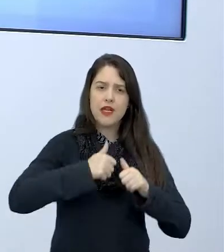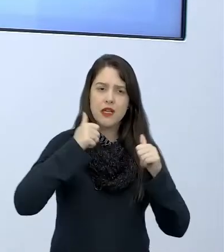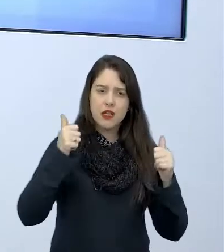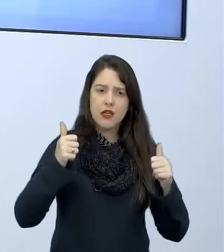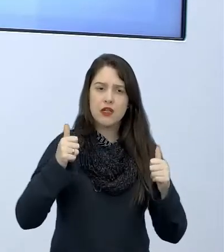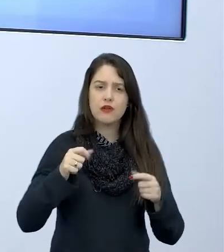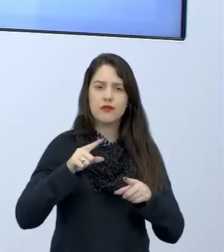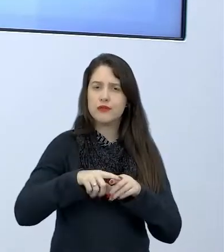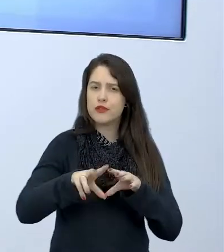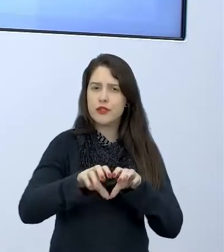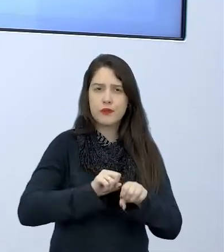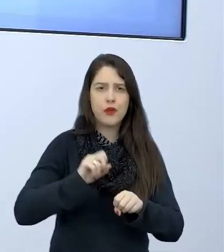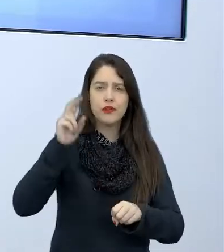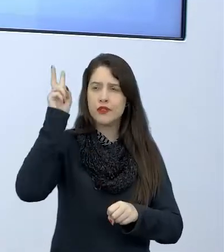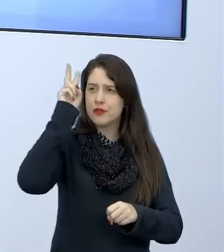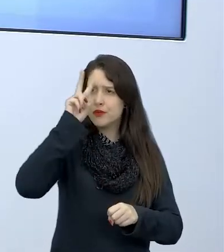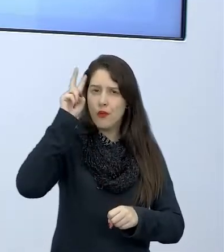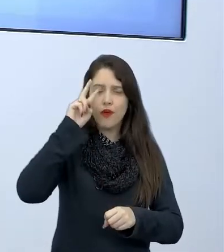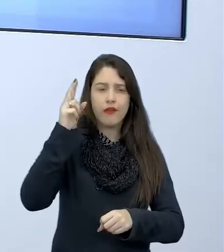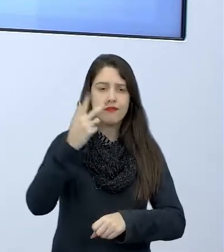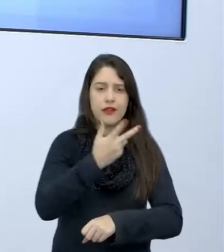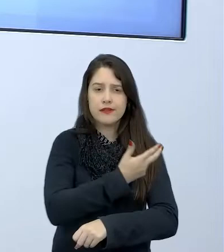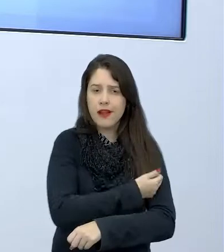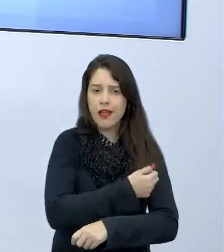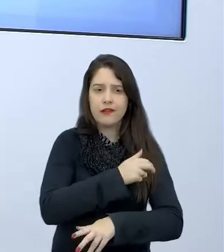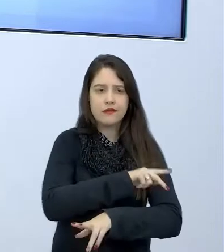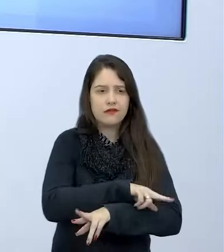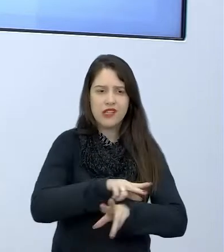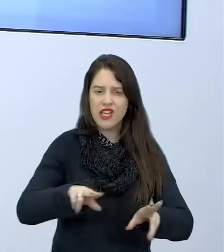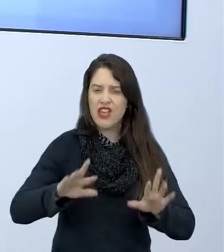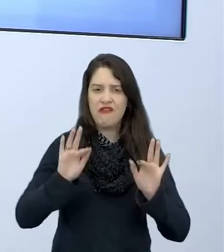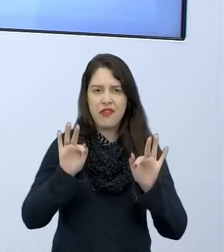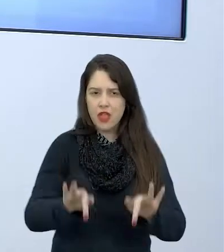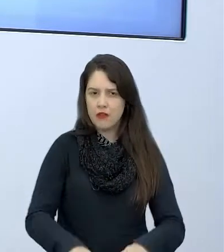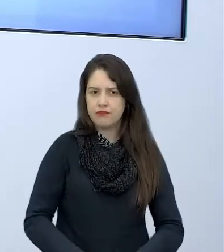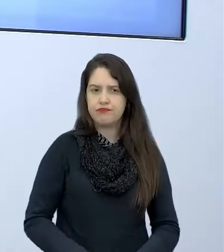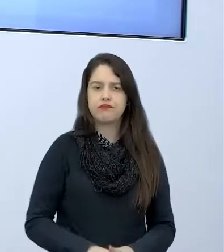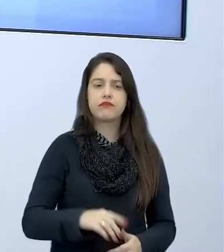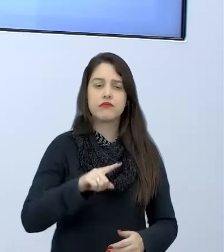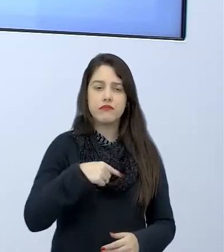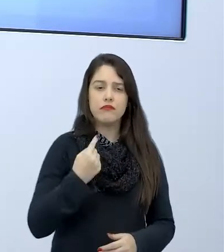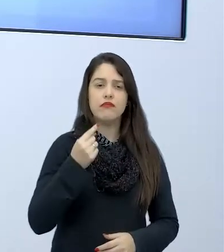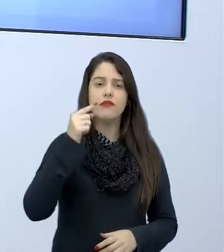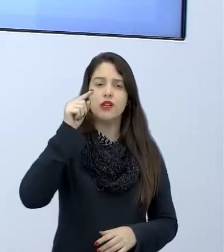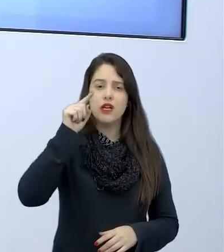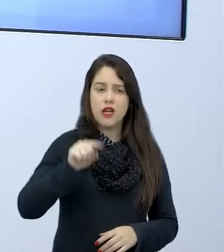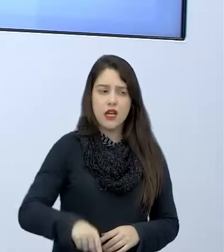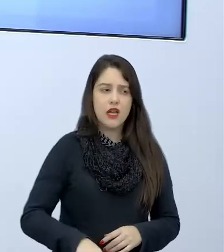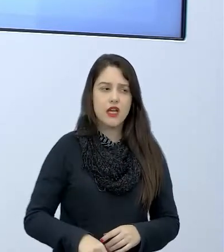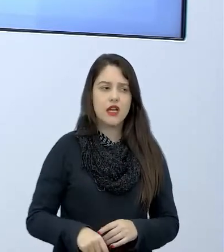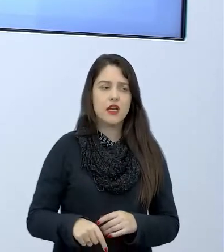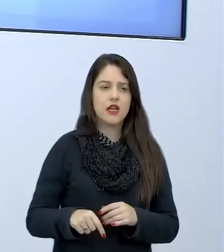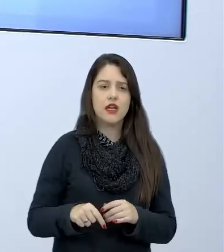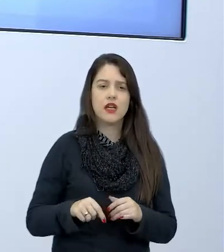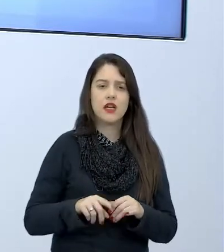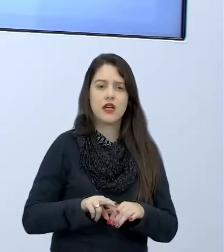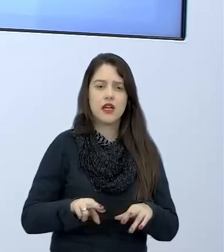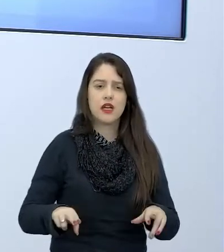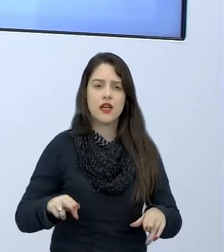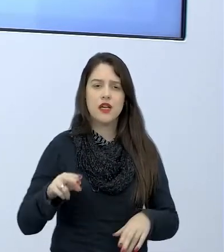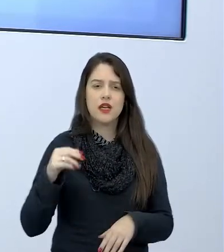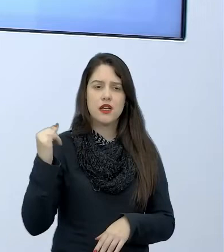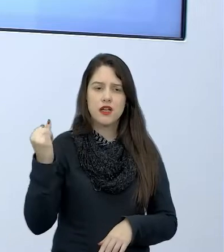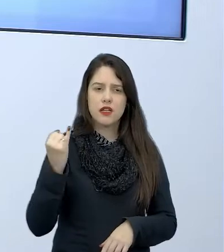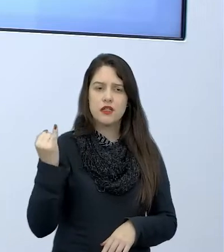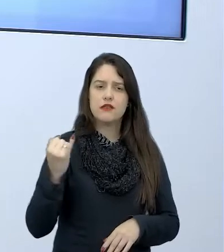meu diploma histórico assinado, 2 cópias, 4 via, enfim. E isso é uma questão de você não conseguir se realocar